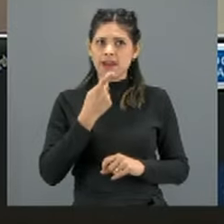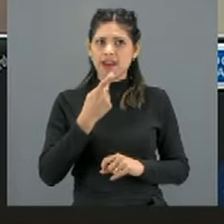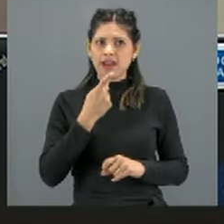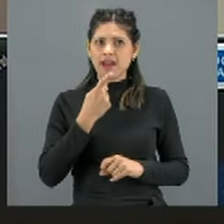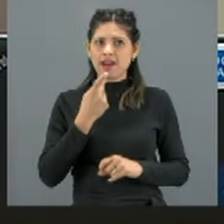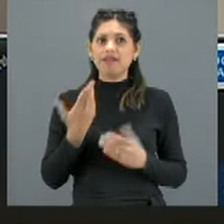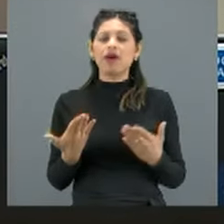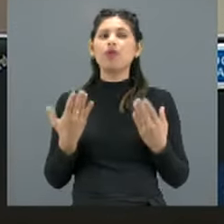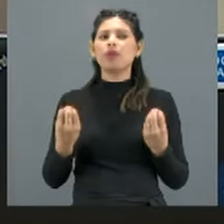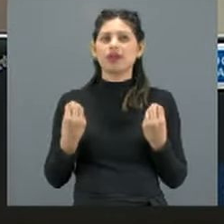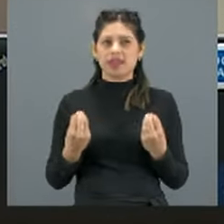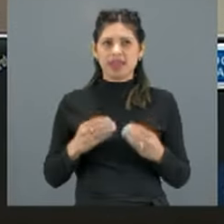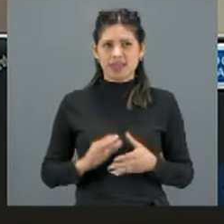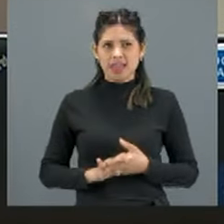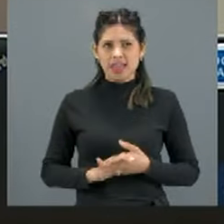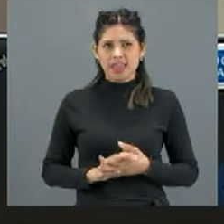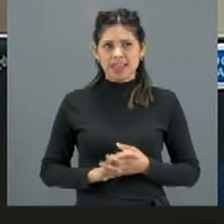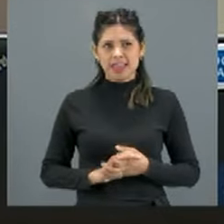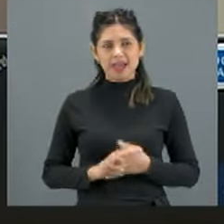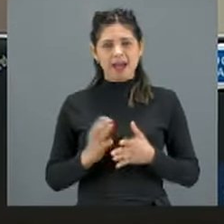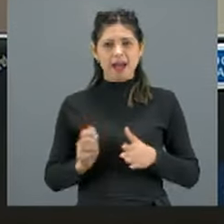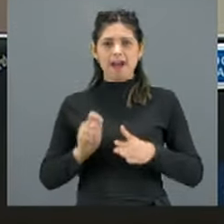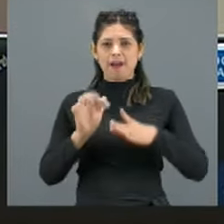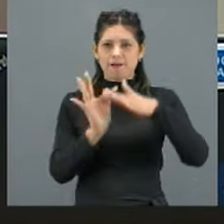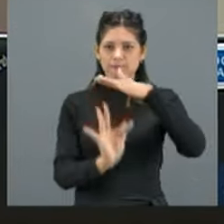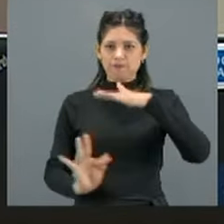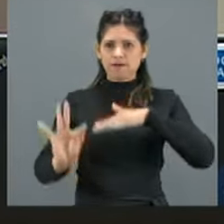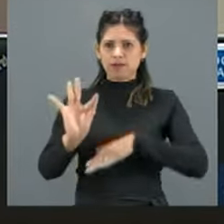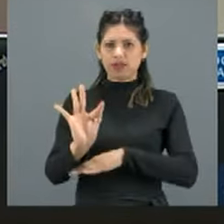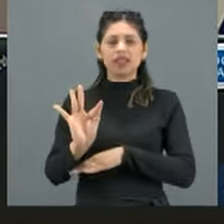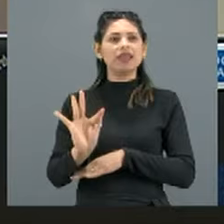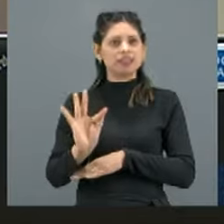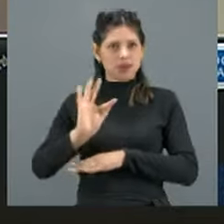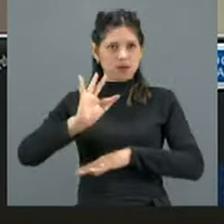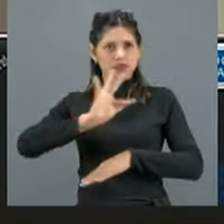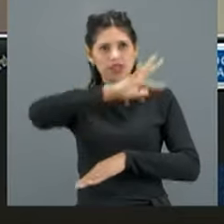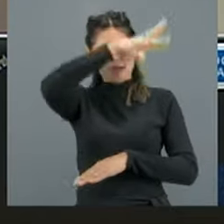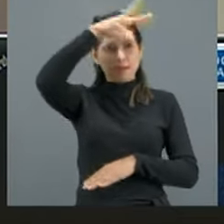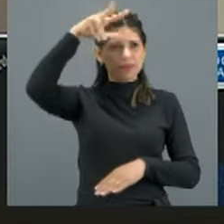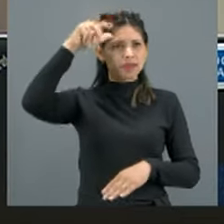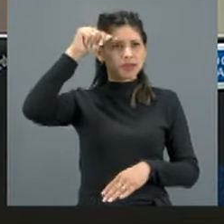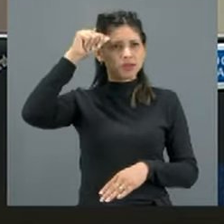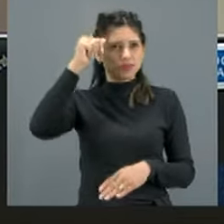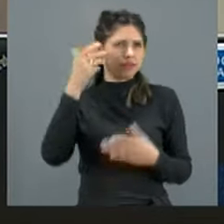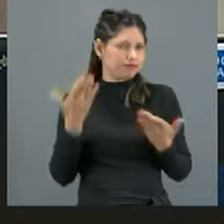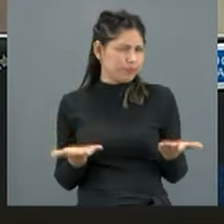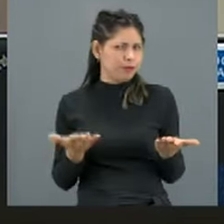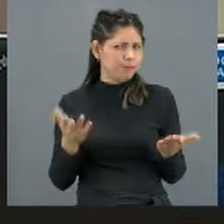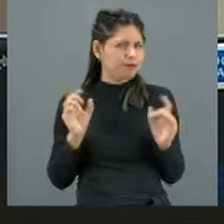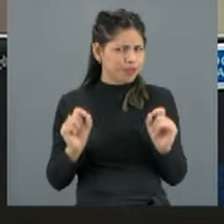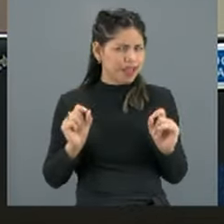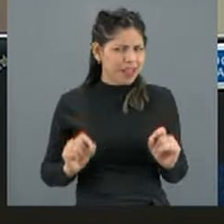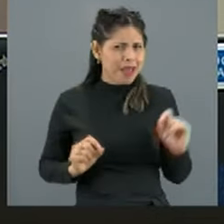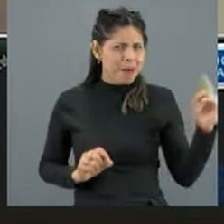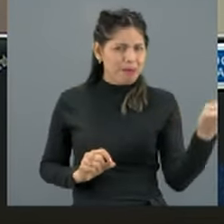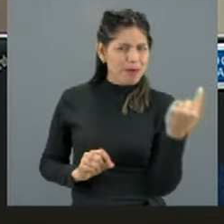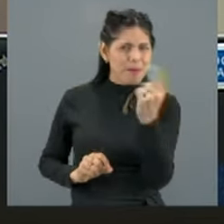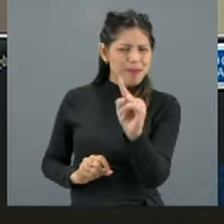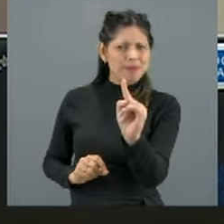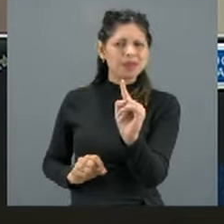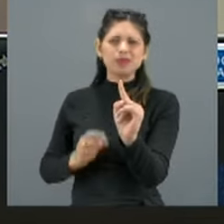Amazônia Sustentável. Então, apareceu uma pessoa lá falando bem, maravilha da Amazônia Sustentável. Ou, vejam só, ou